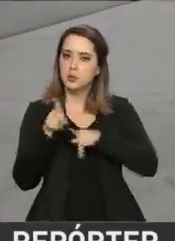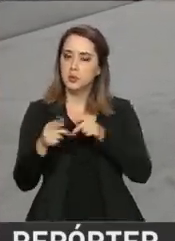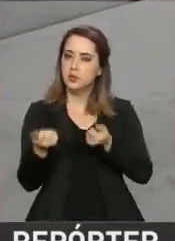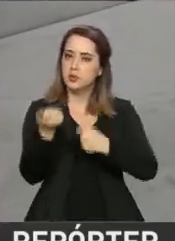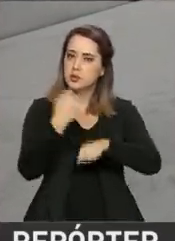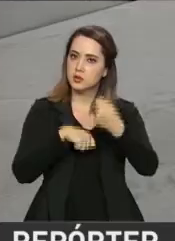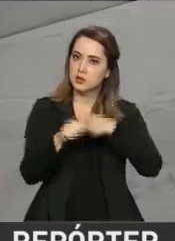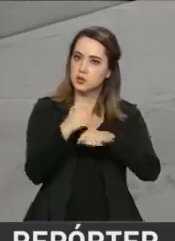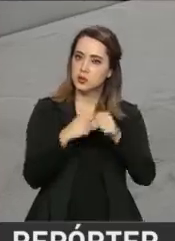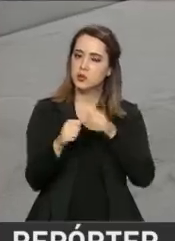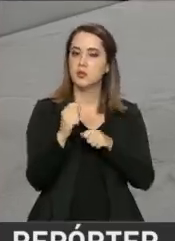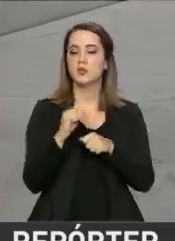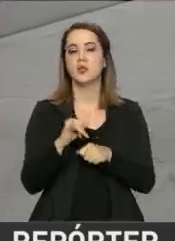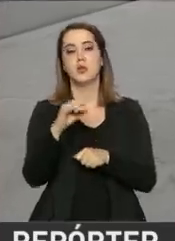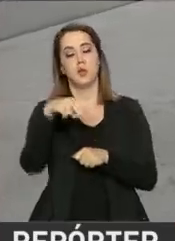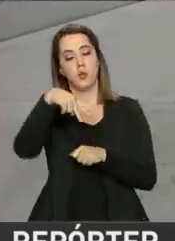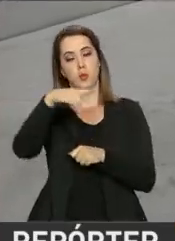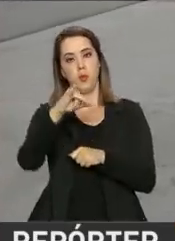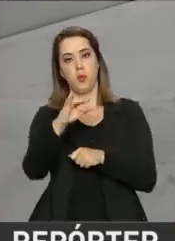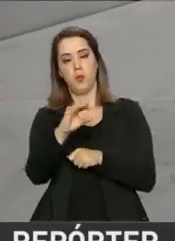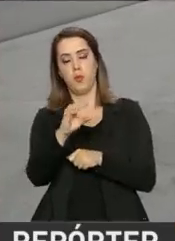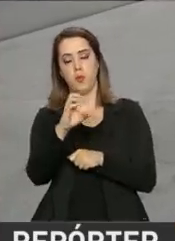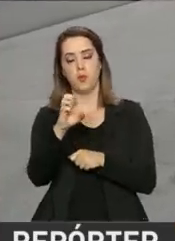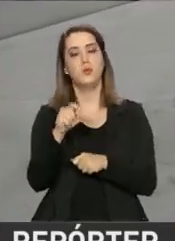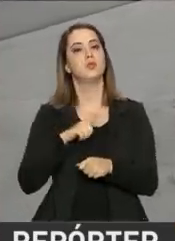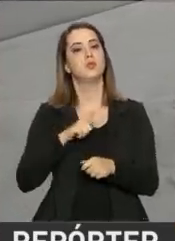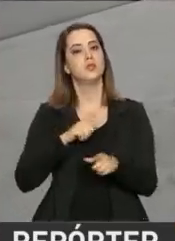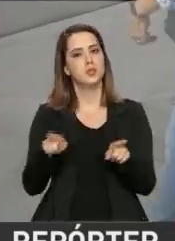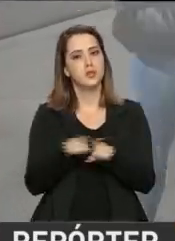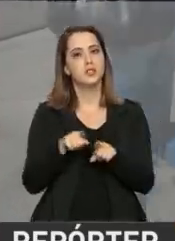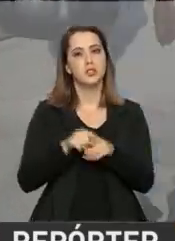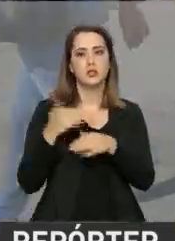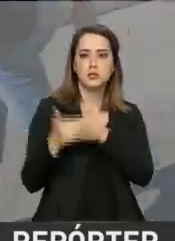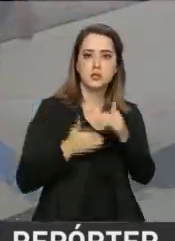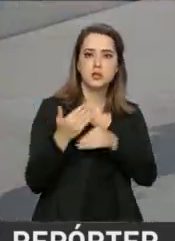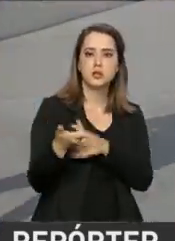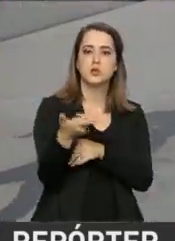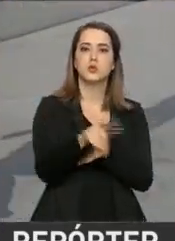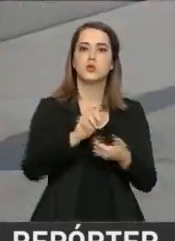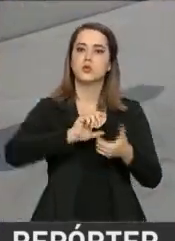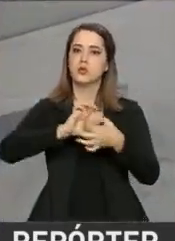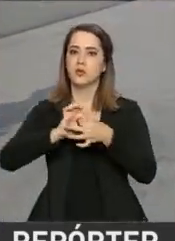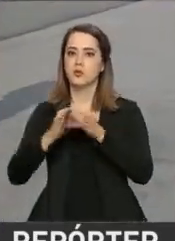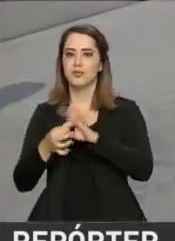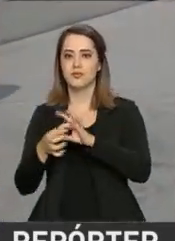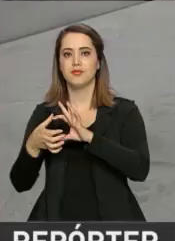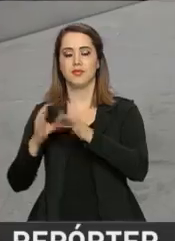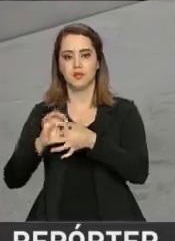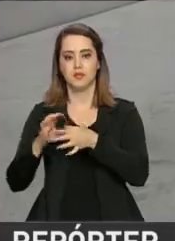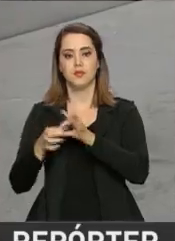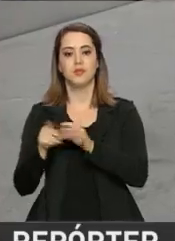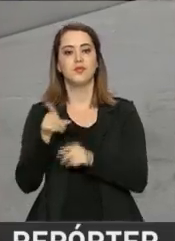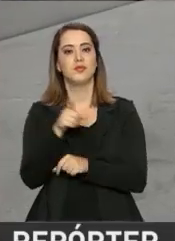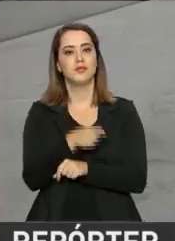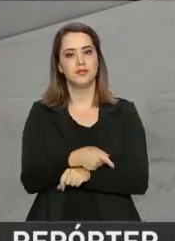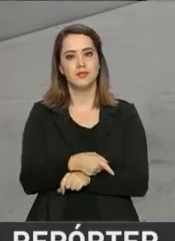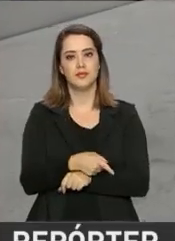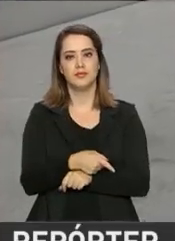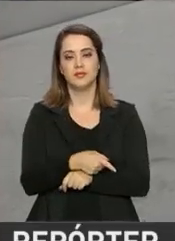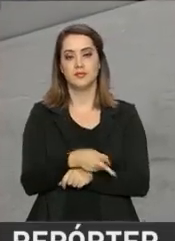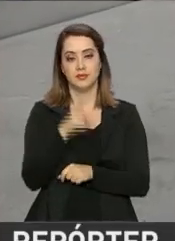sobre desempenho desses países em outras olimpiadas o endereço é o paises.ibge.gov.br